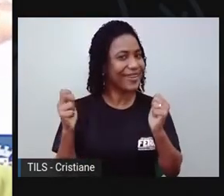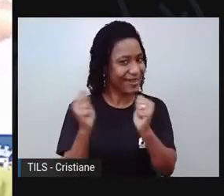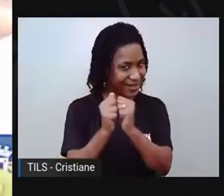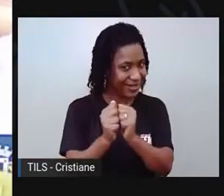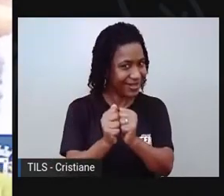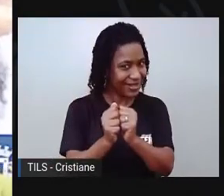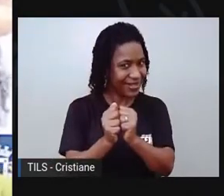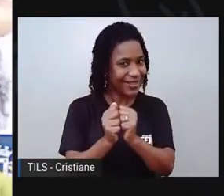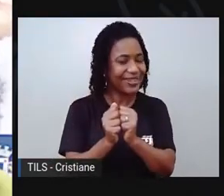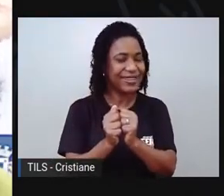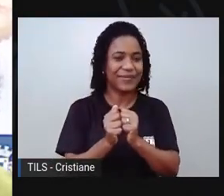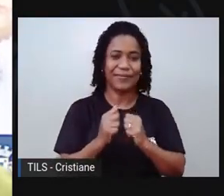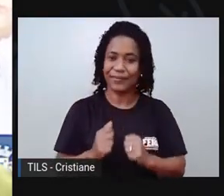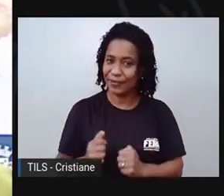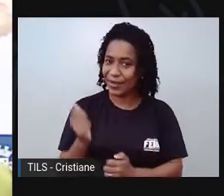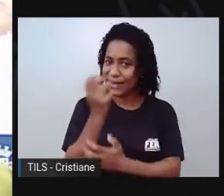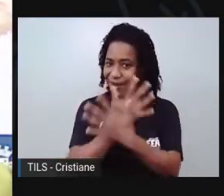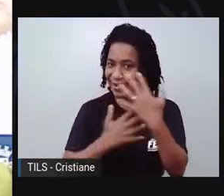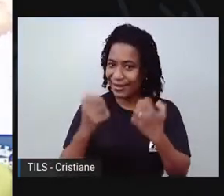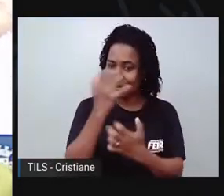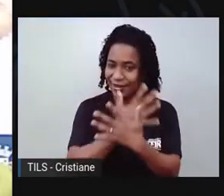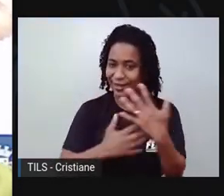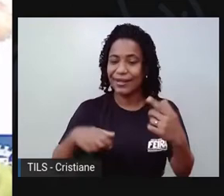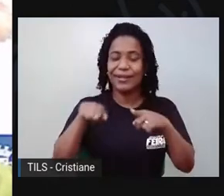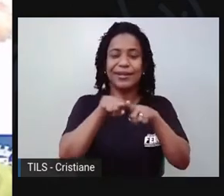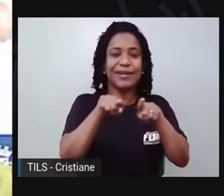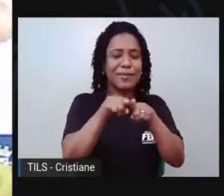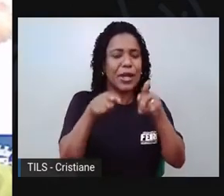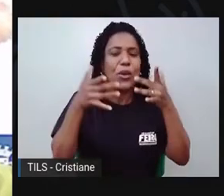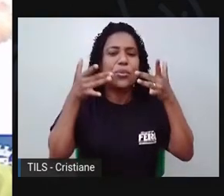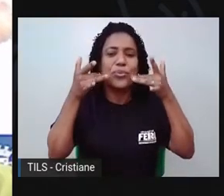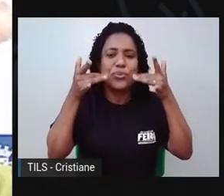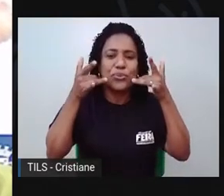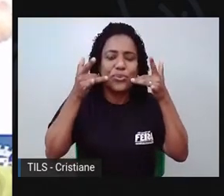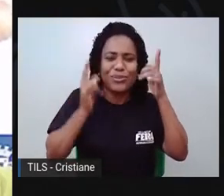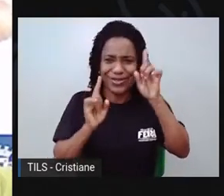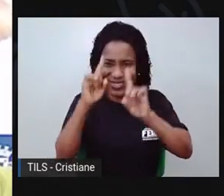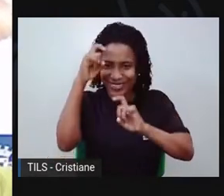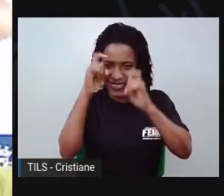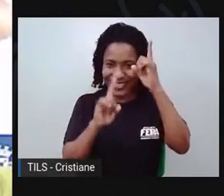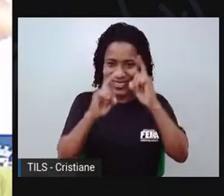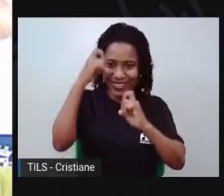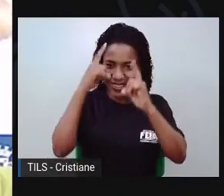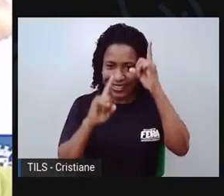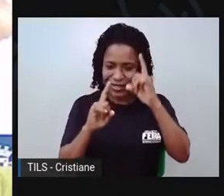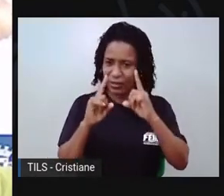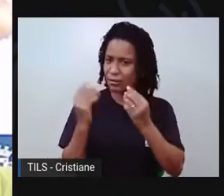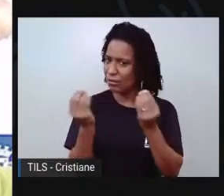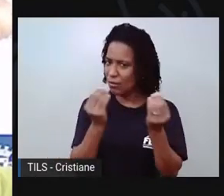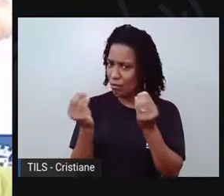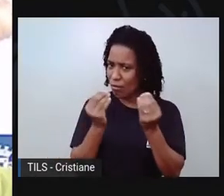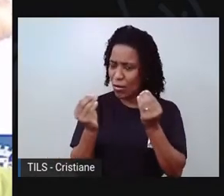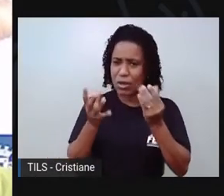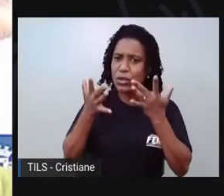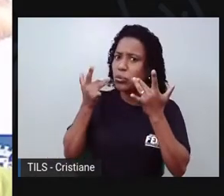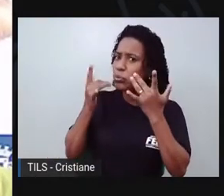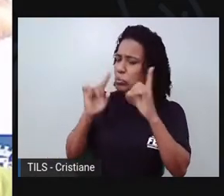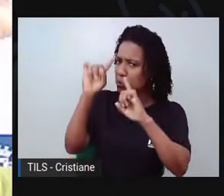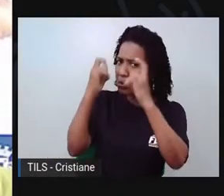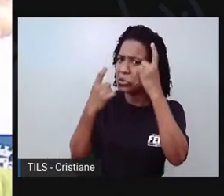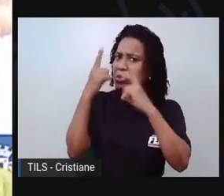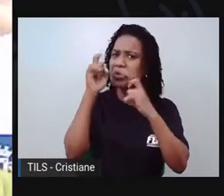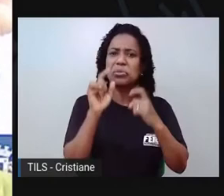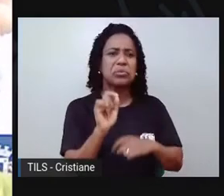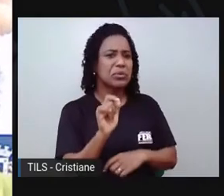E cantar e também dramatizar. Isso mesmo. Ué, o que é dramatizar?